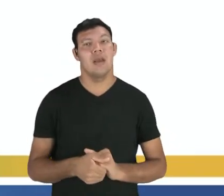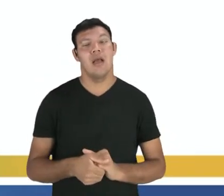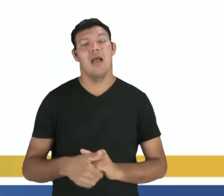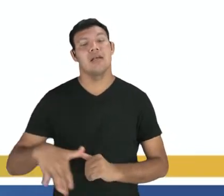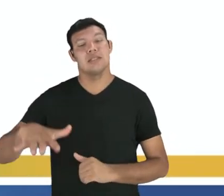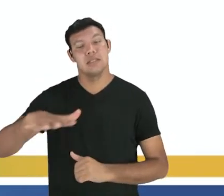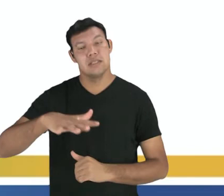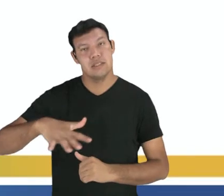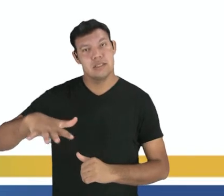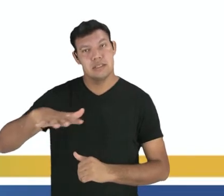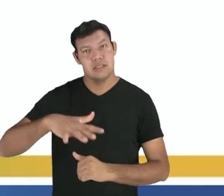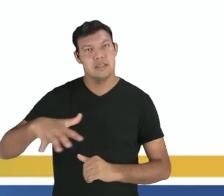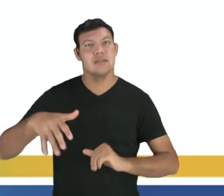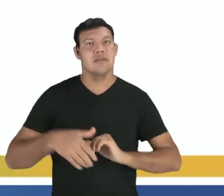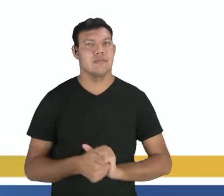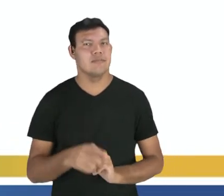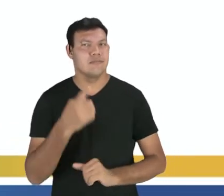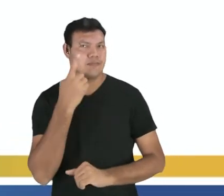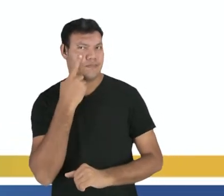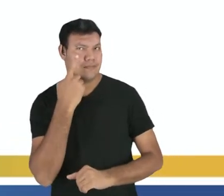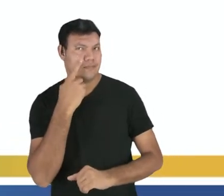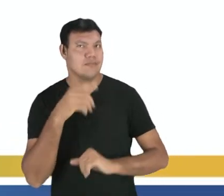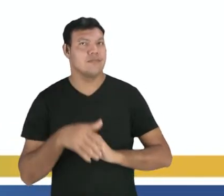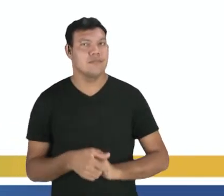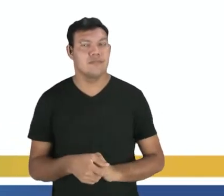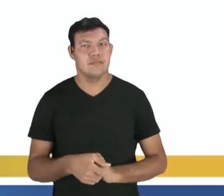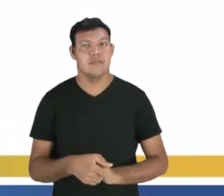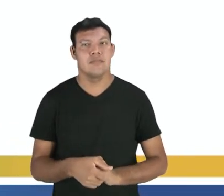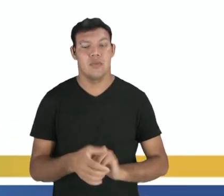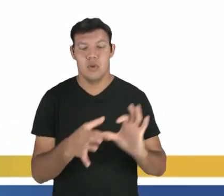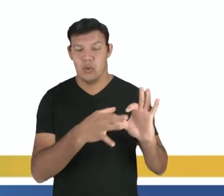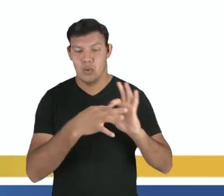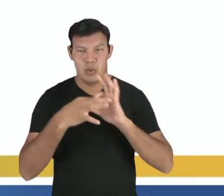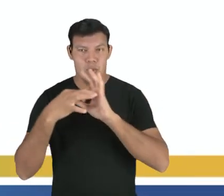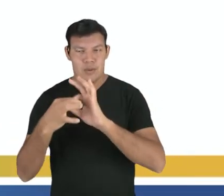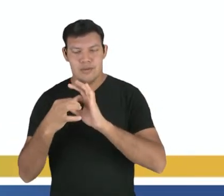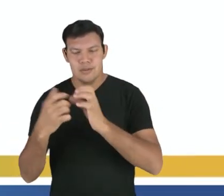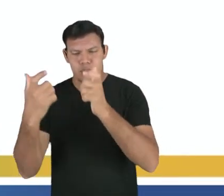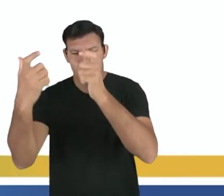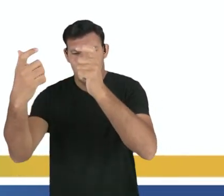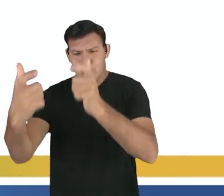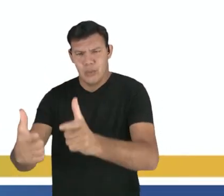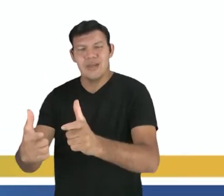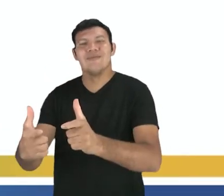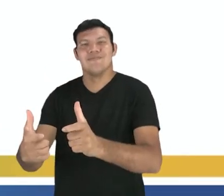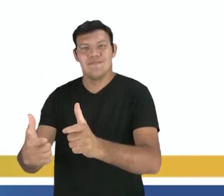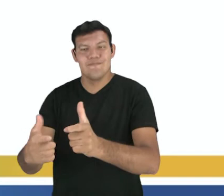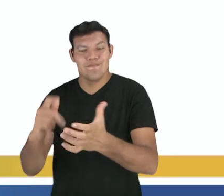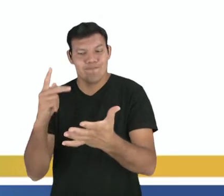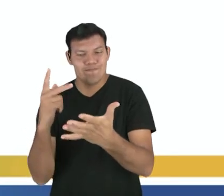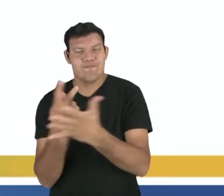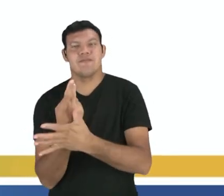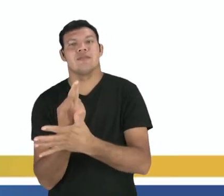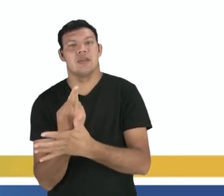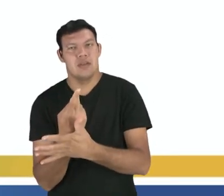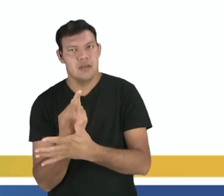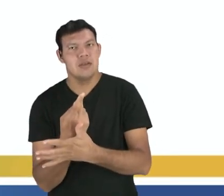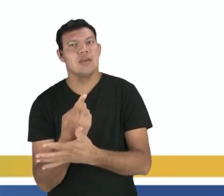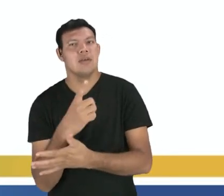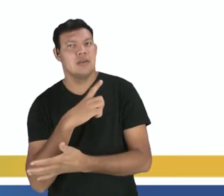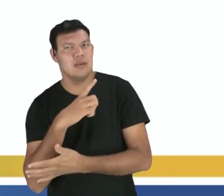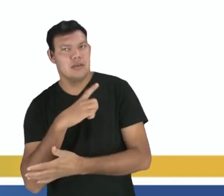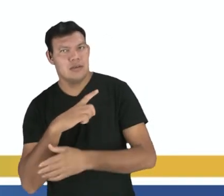espaço como vocês é né o contexto o lugar onde se desenvolve o fato ou a